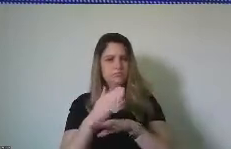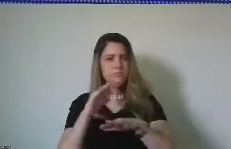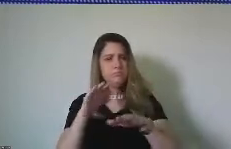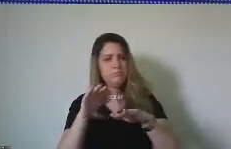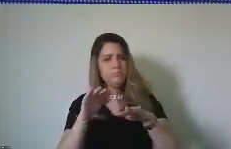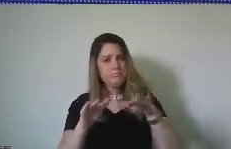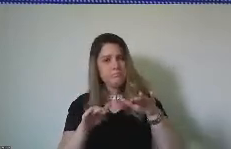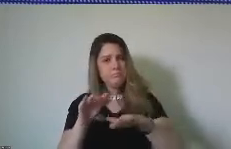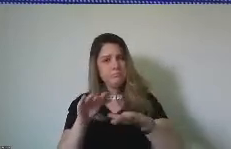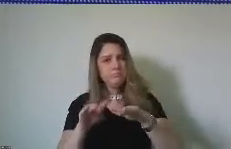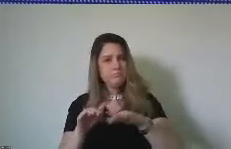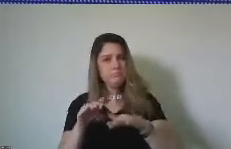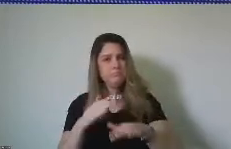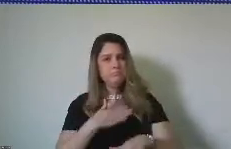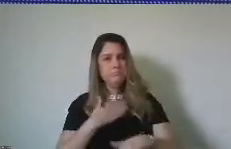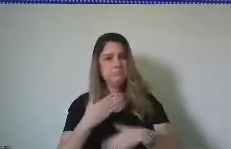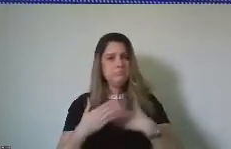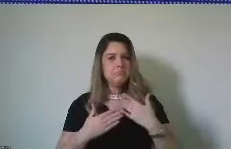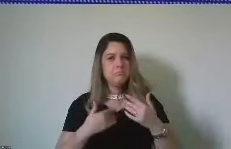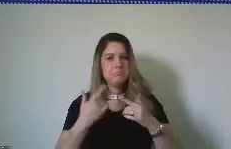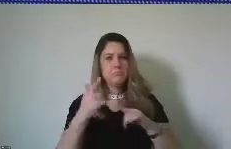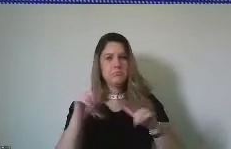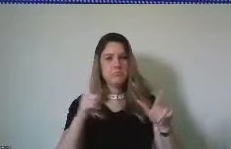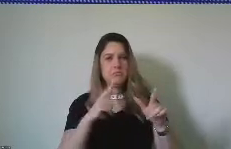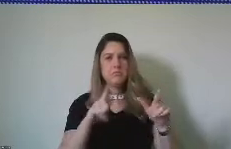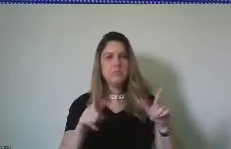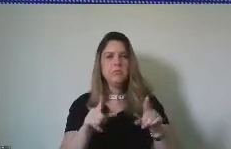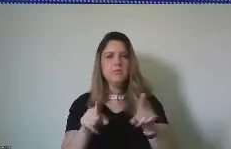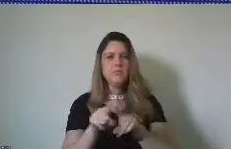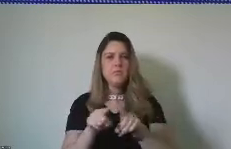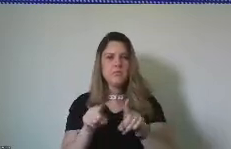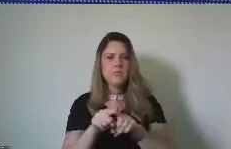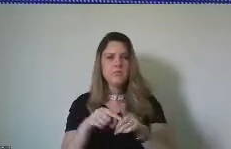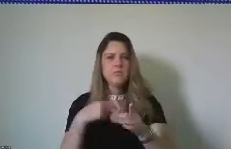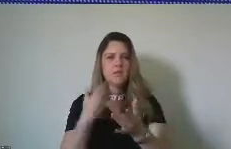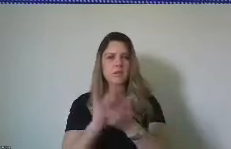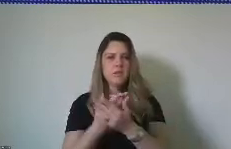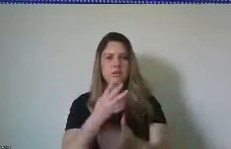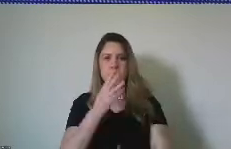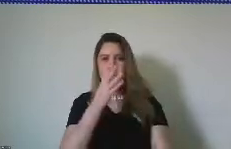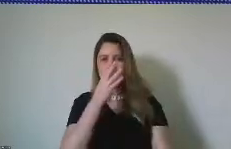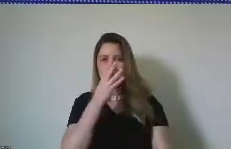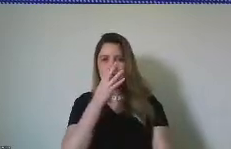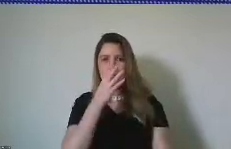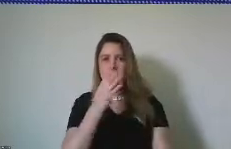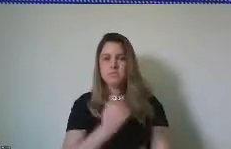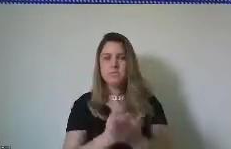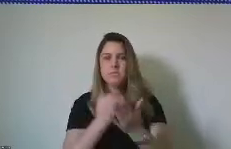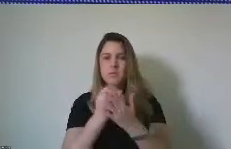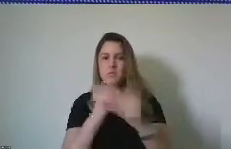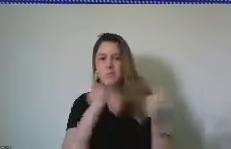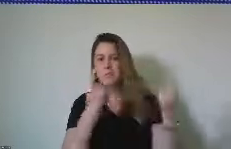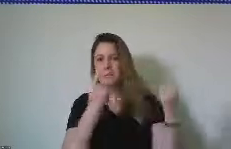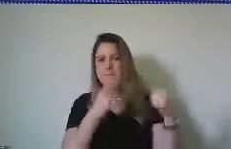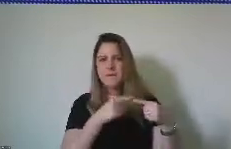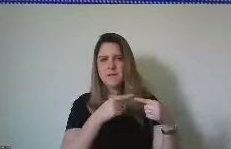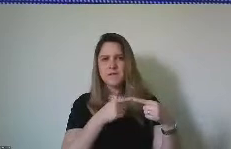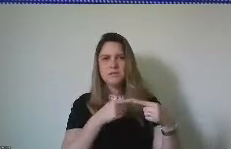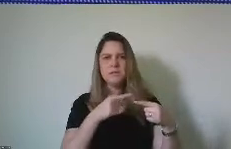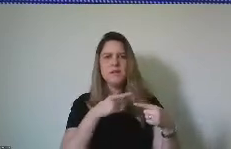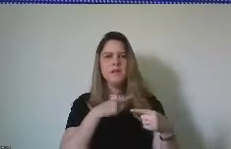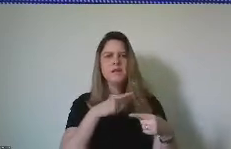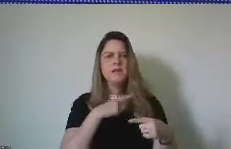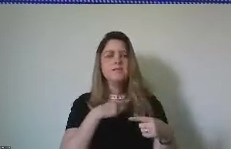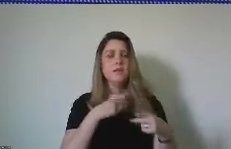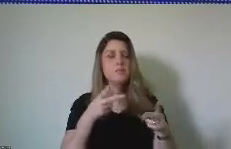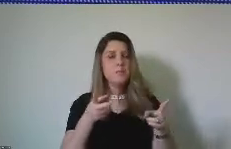muitos players acho que com construtoras voltando Então até surpreendeu assim um patamar de competição eu acho que existe uma perspectiva